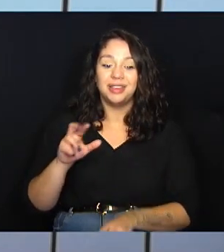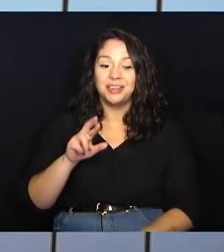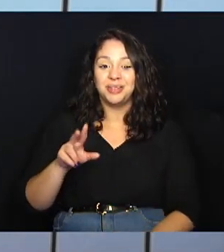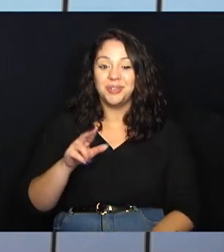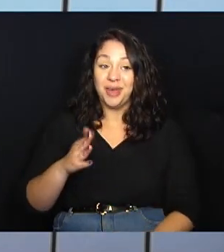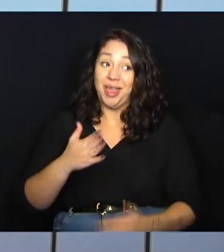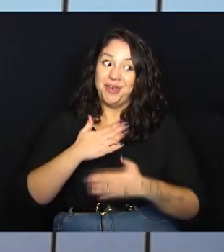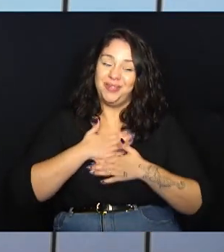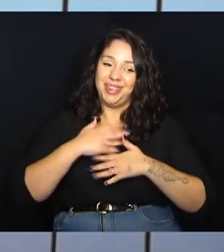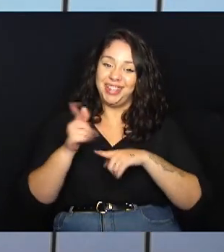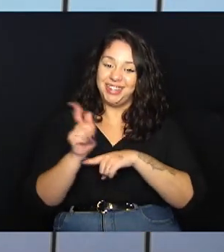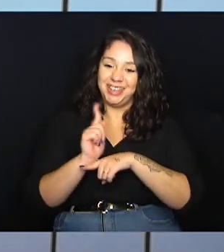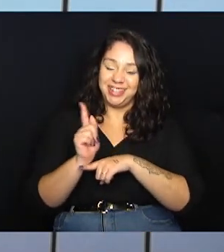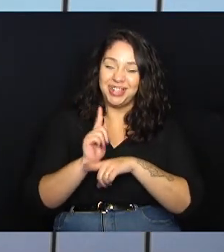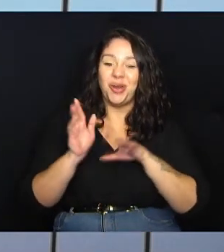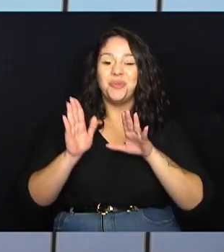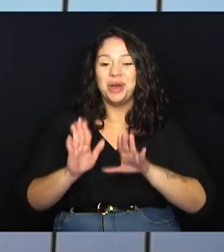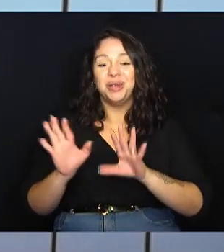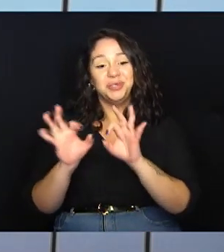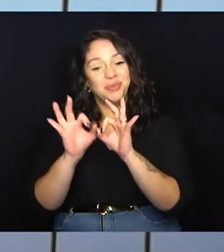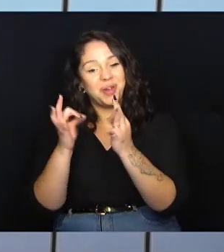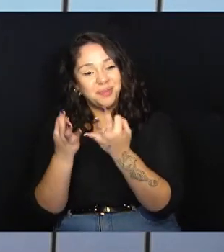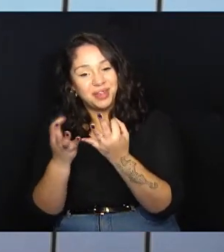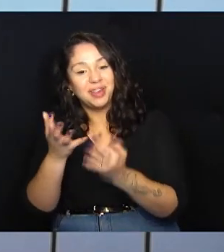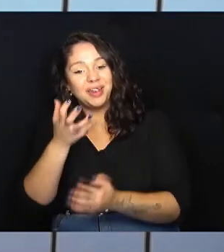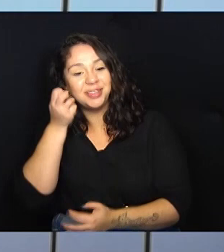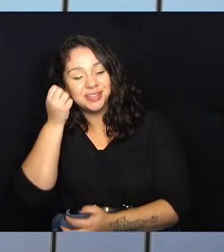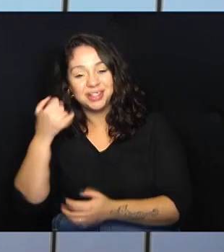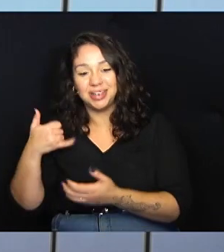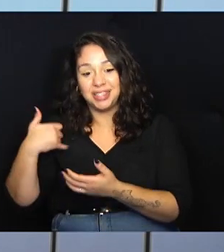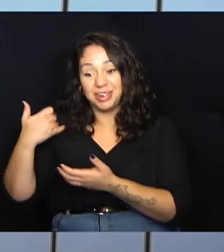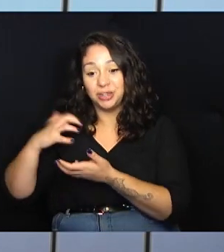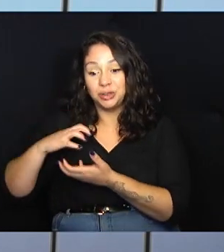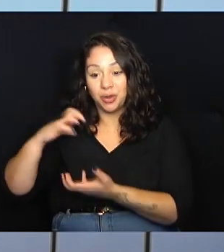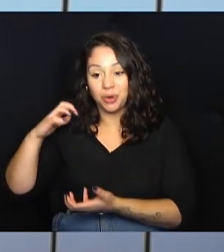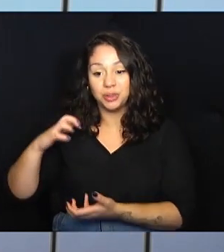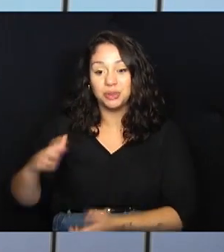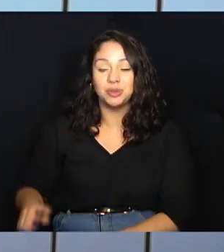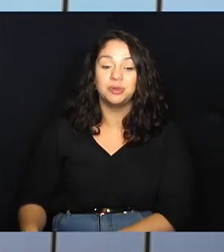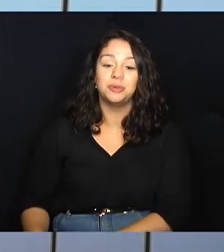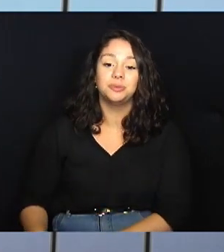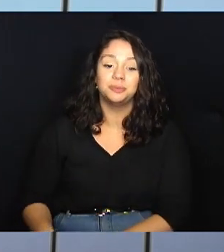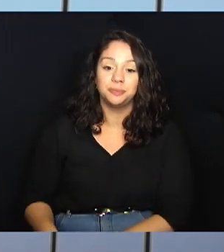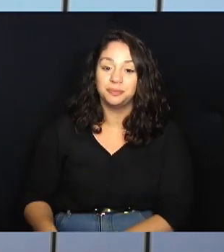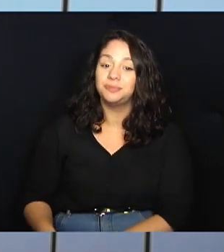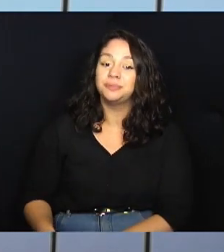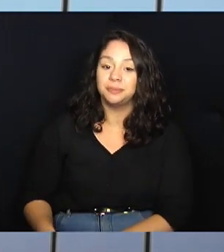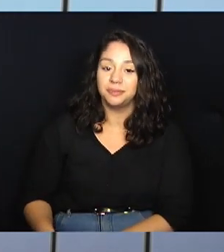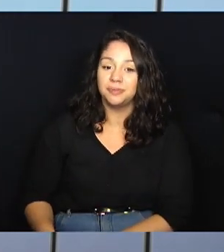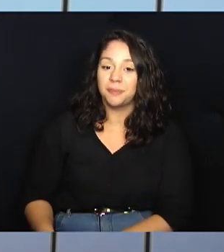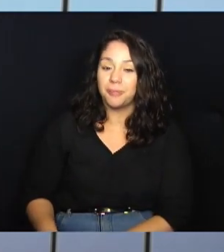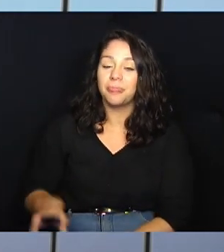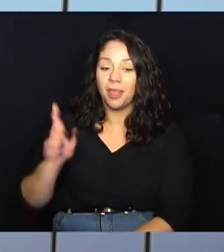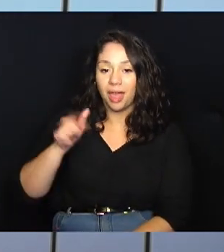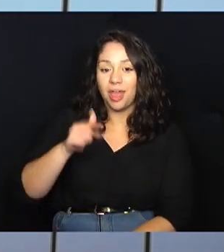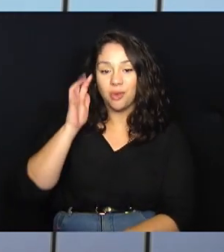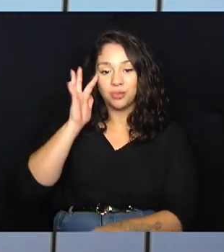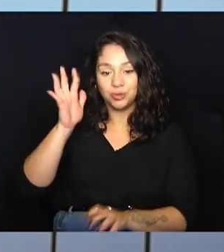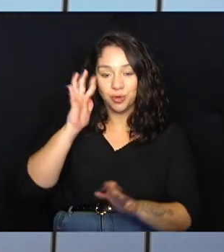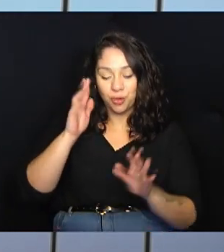minha gestão, mas famílias acolhedoras para idosos, acho que isso é um sonho, é um projeto